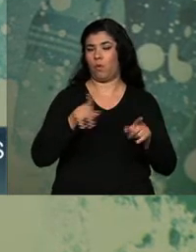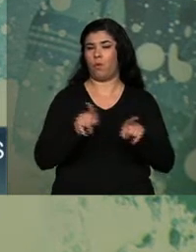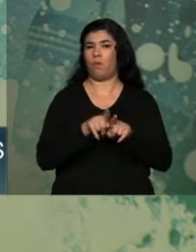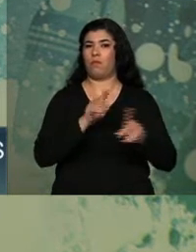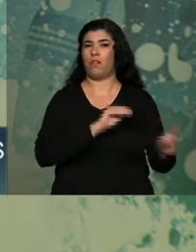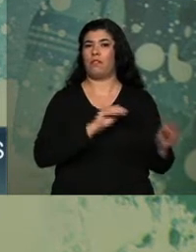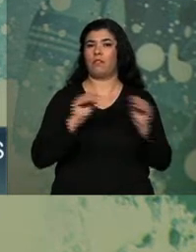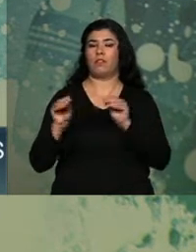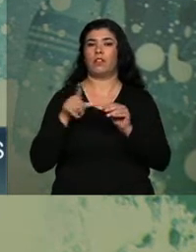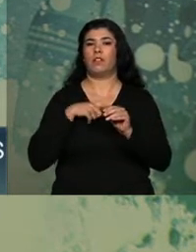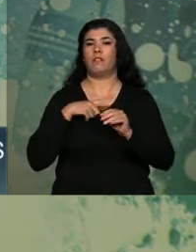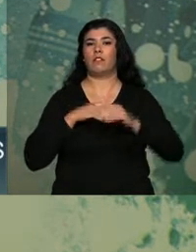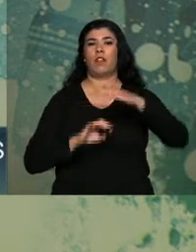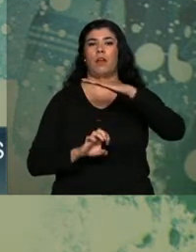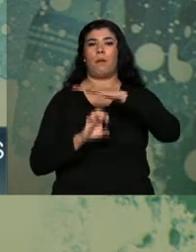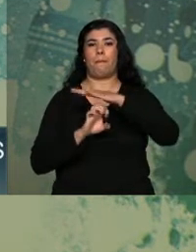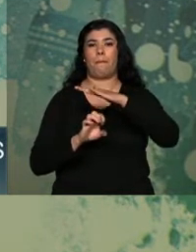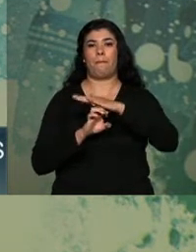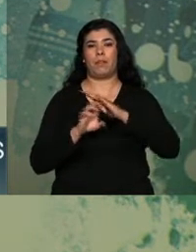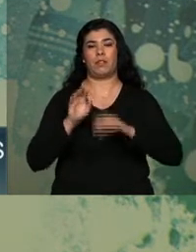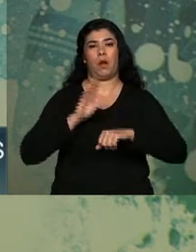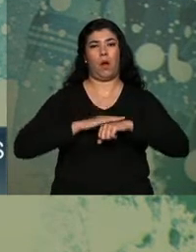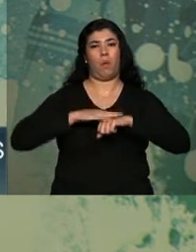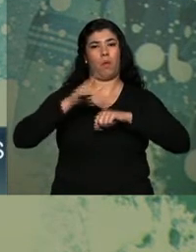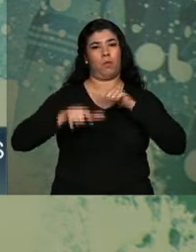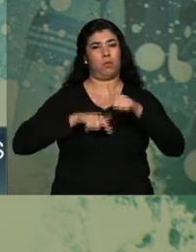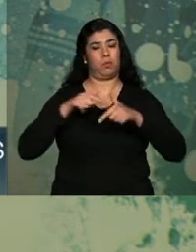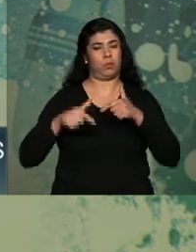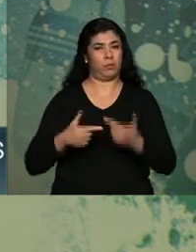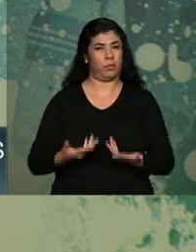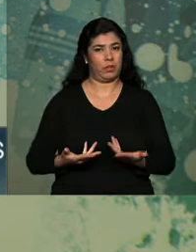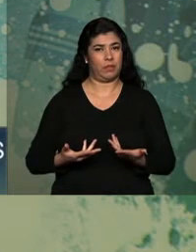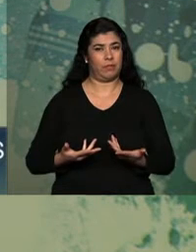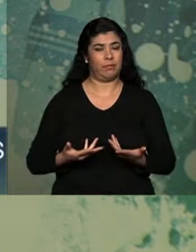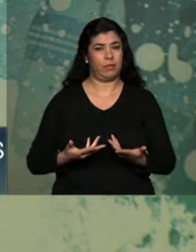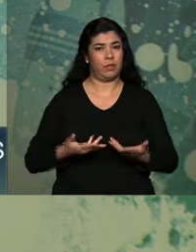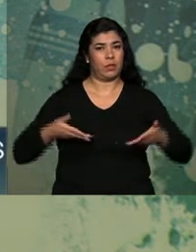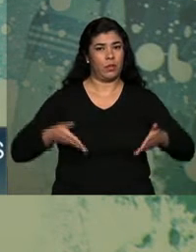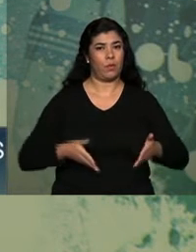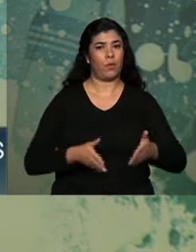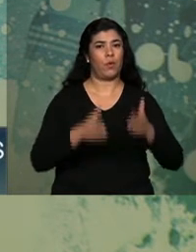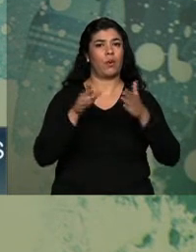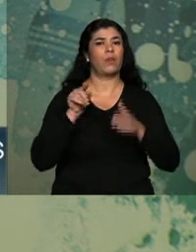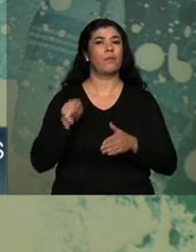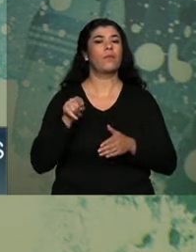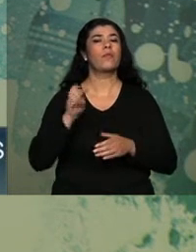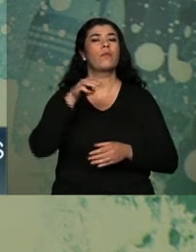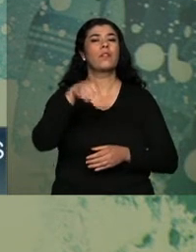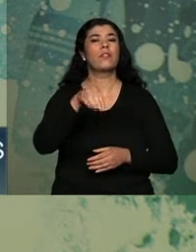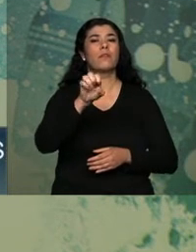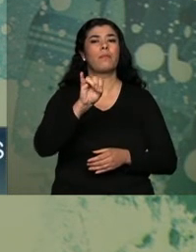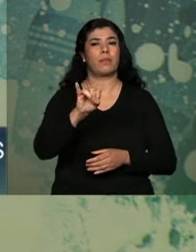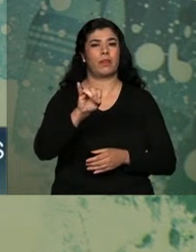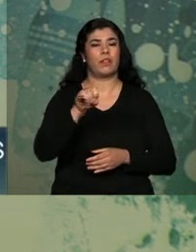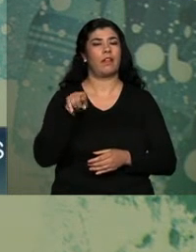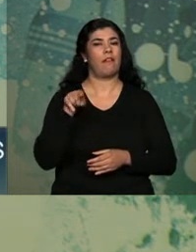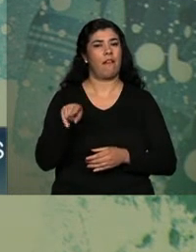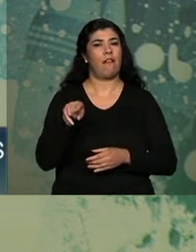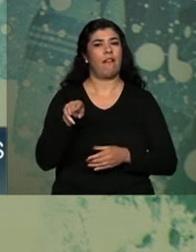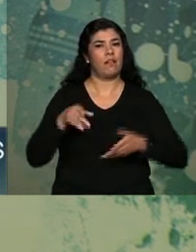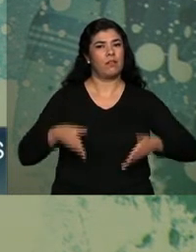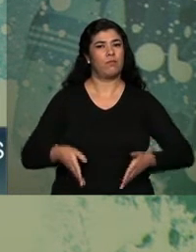de si mesmo e trabalhar por conta própria. E o caminho do conta própria, do MEI, é a